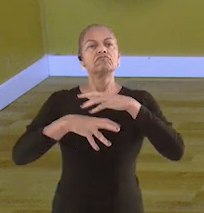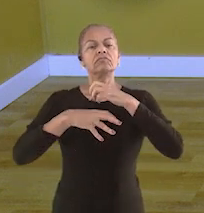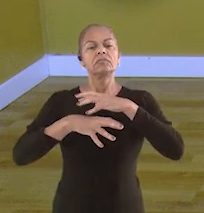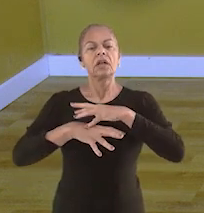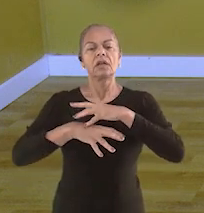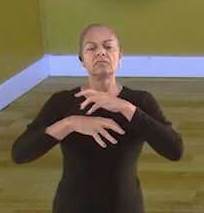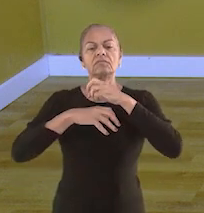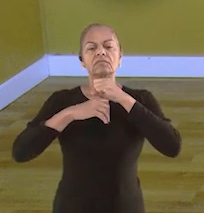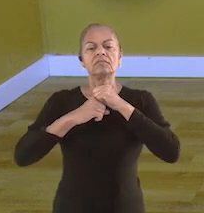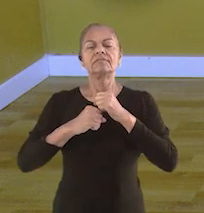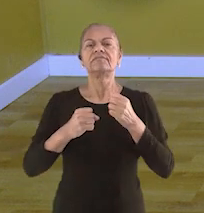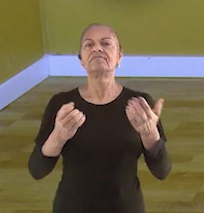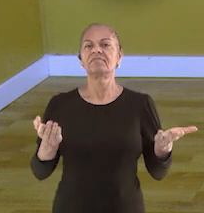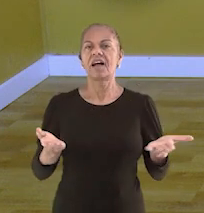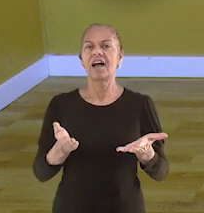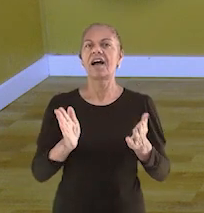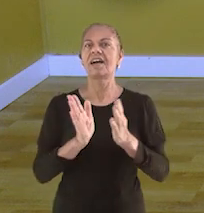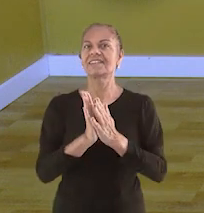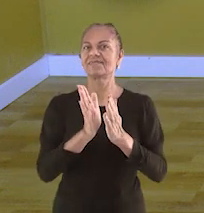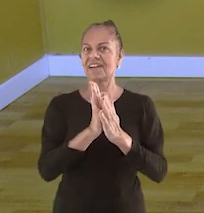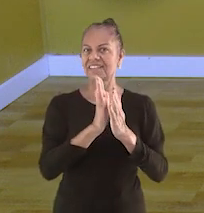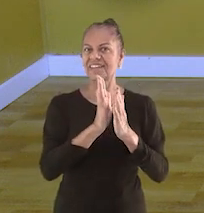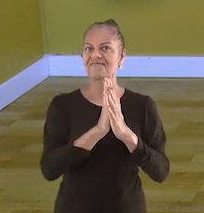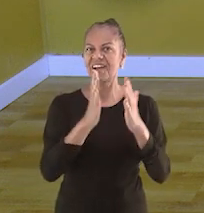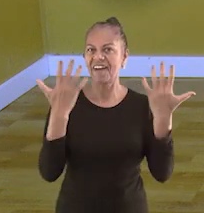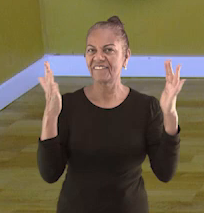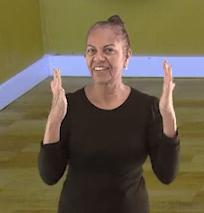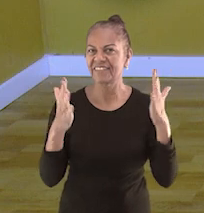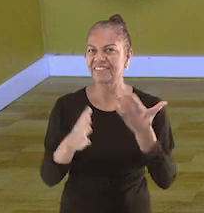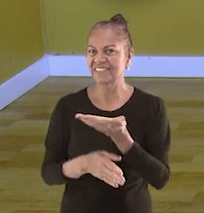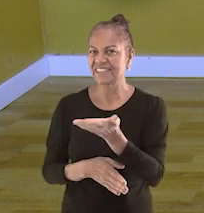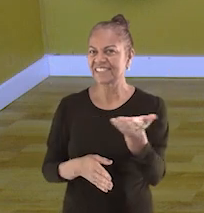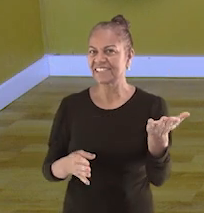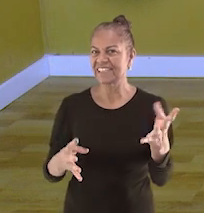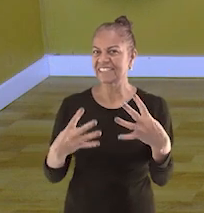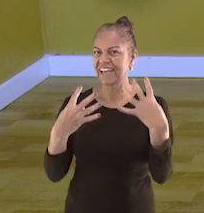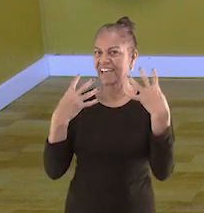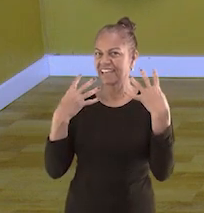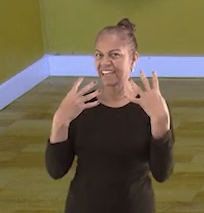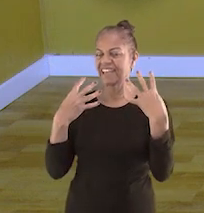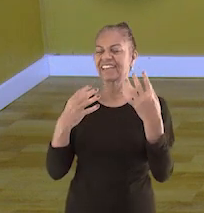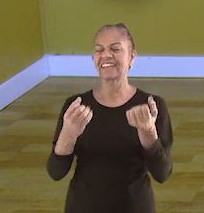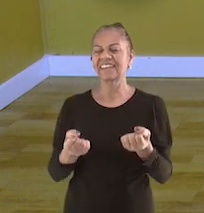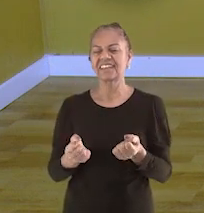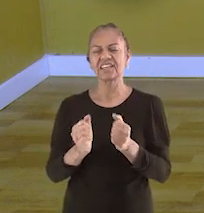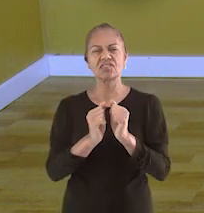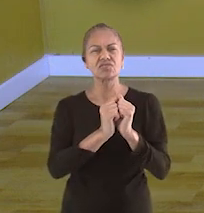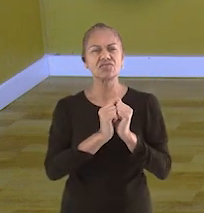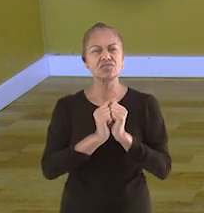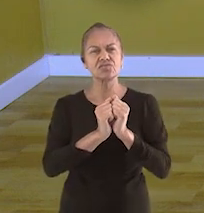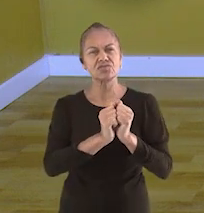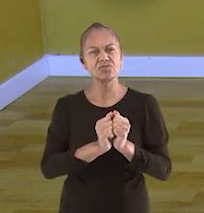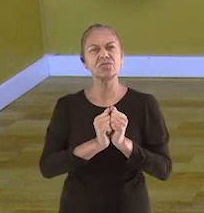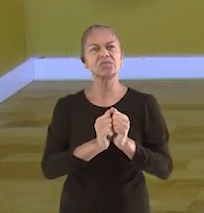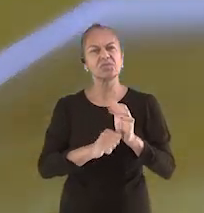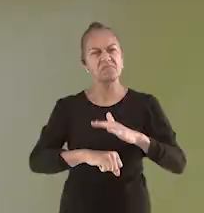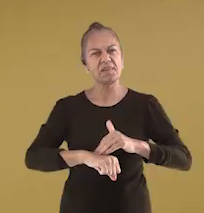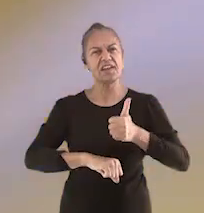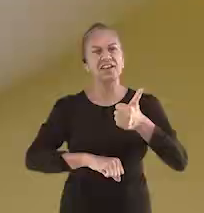palmas para nossos participantes. Valeu muito a pena estar com vocês. E bem melhor, fazendo atividade